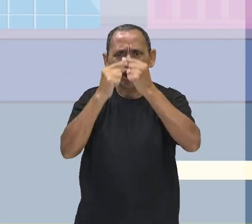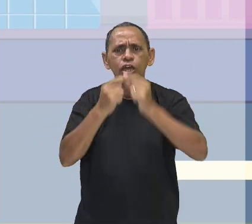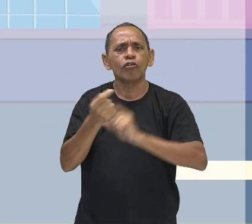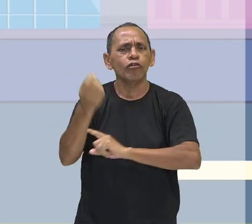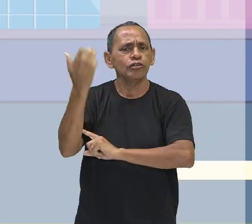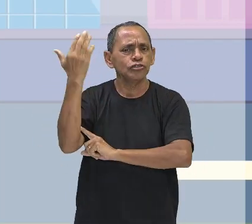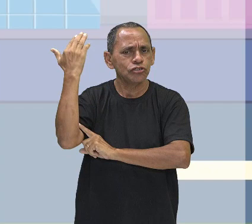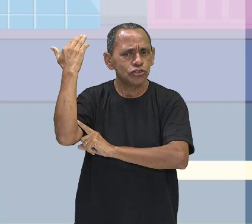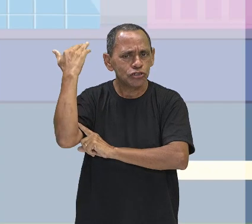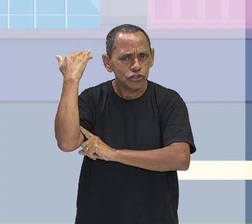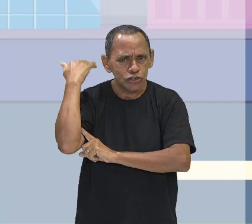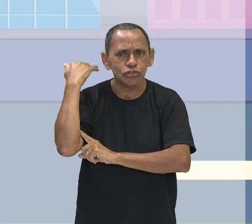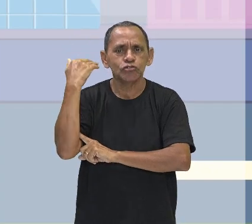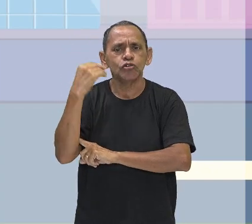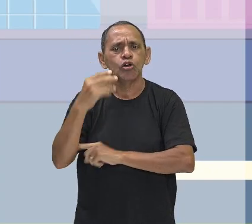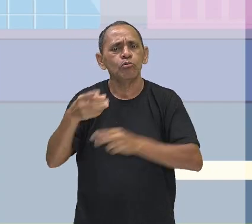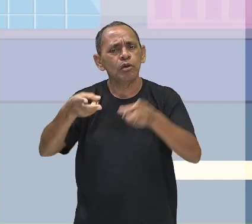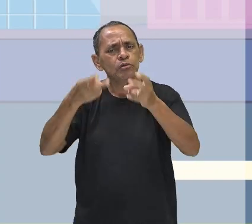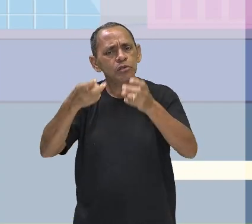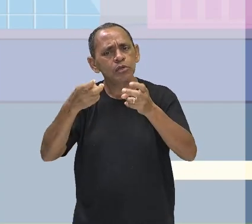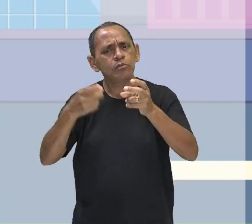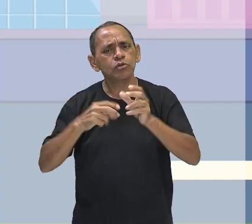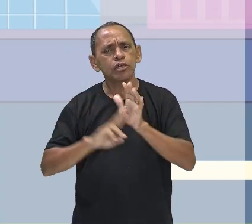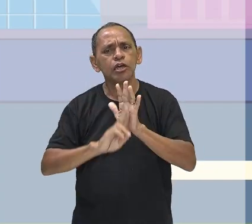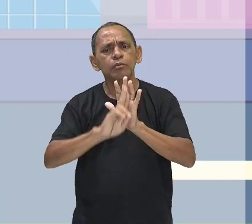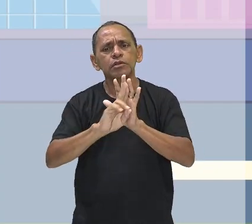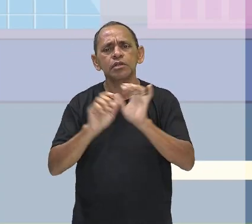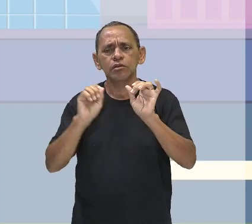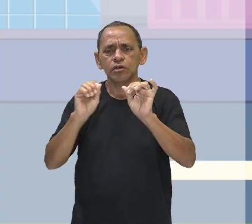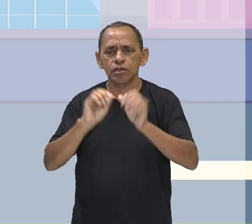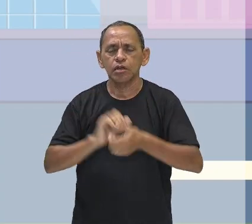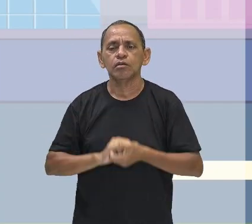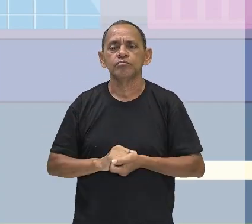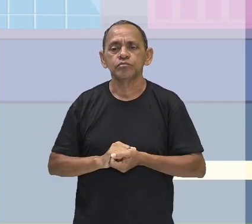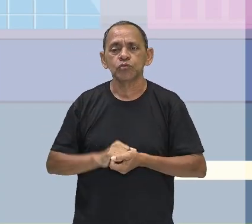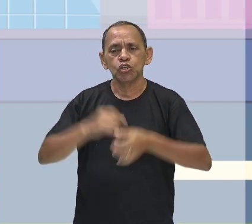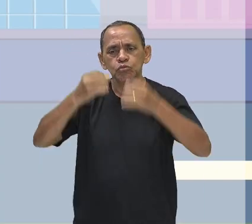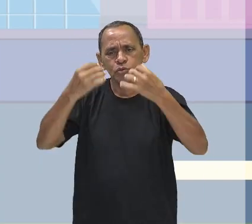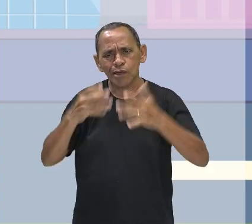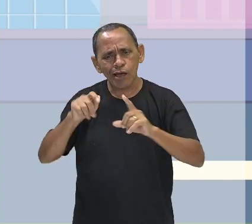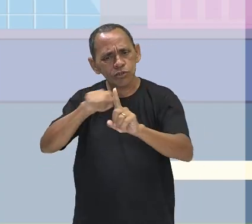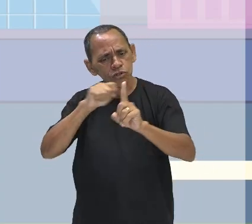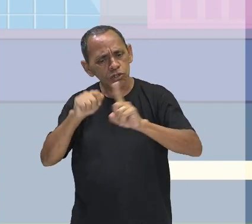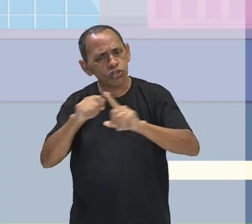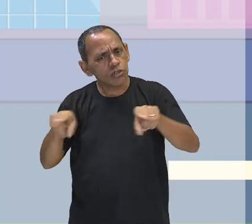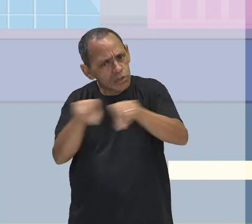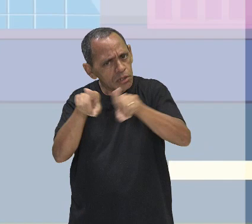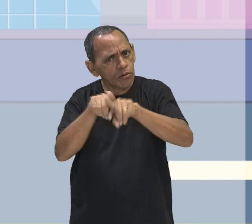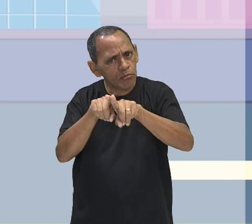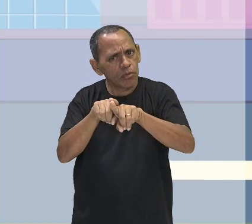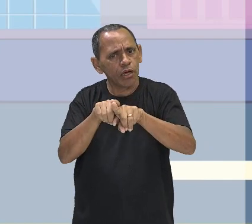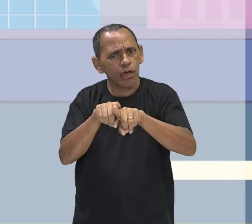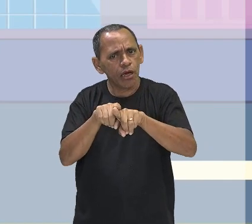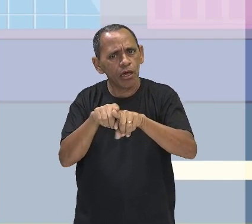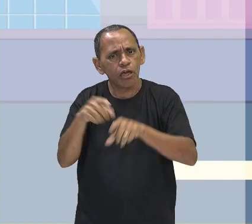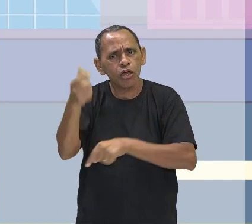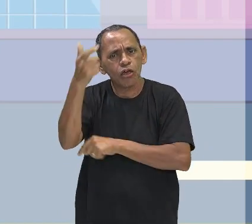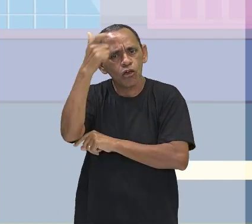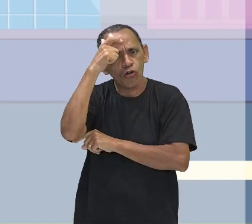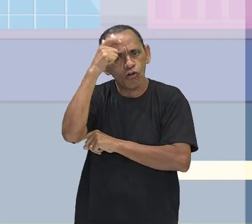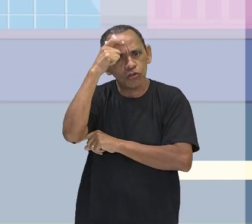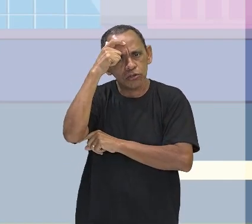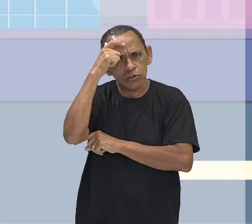que representa tudo isso. Para que dizer que a sociologia também, como ciência, como